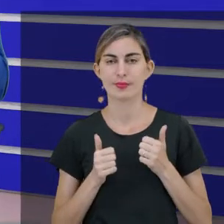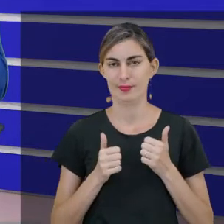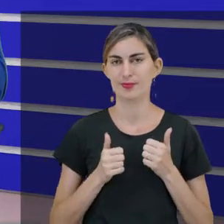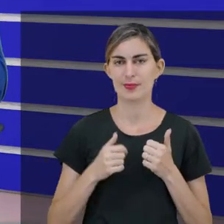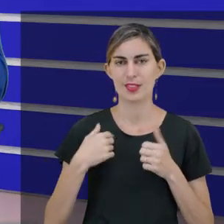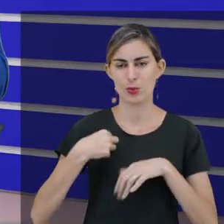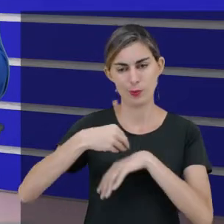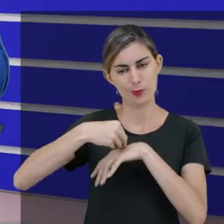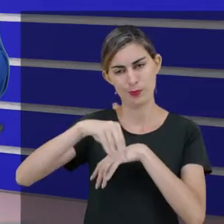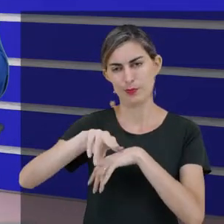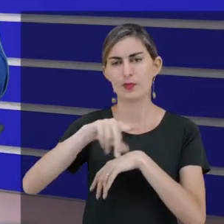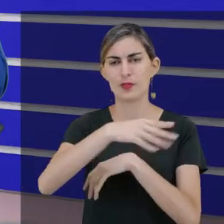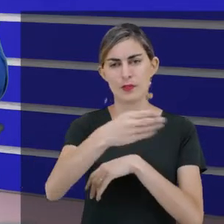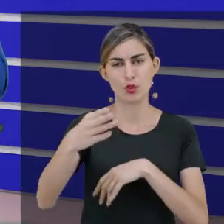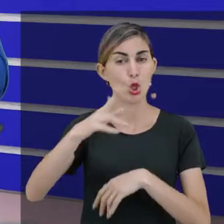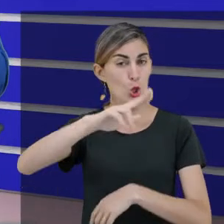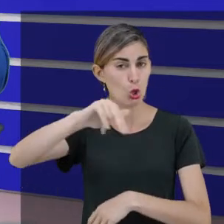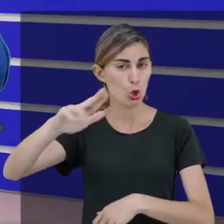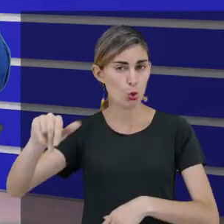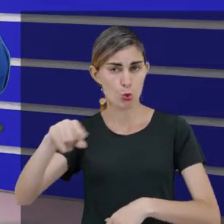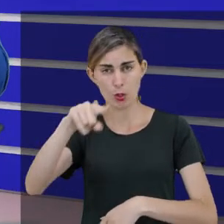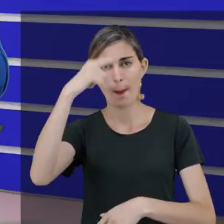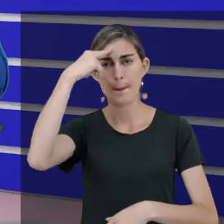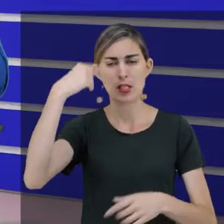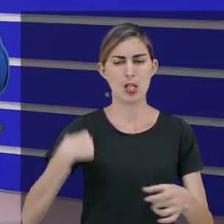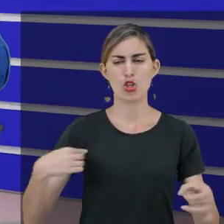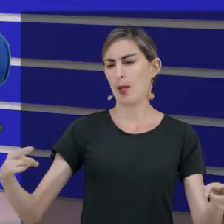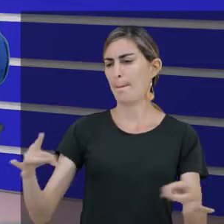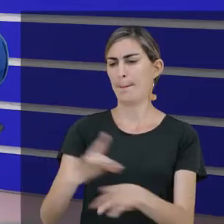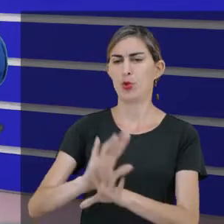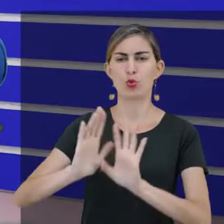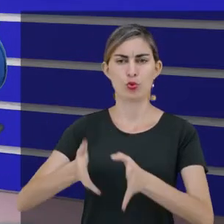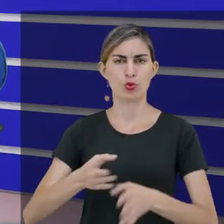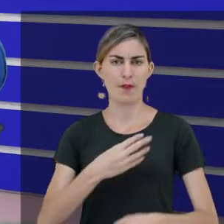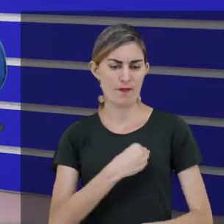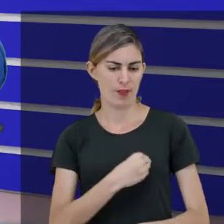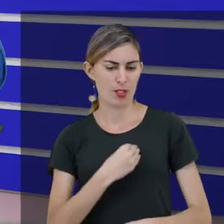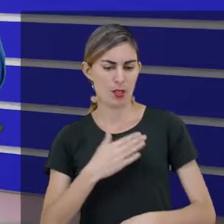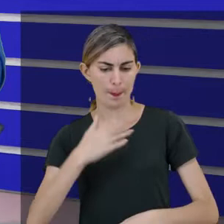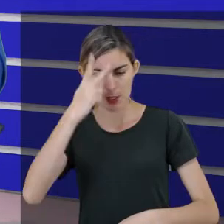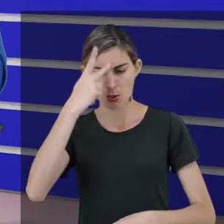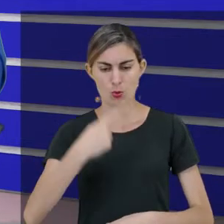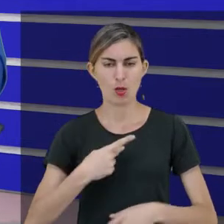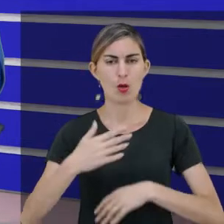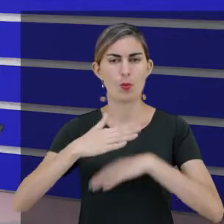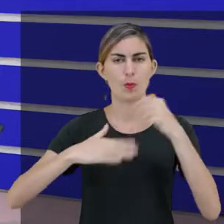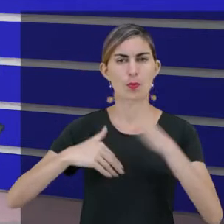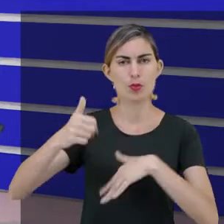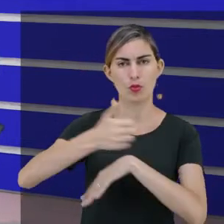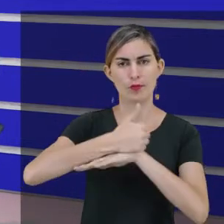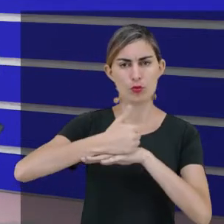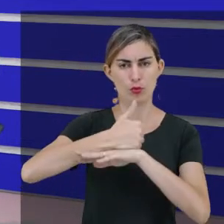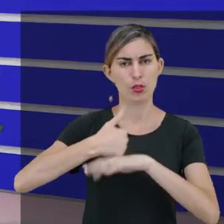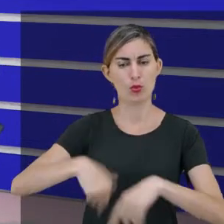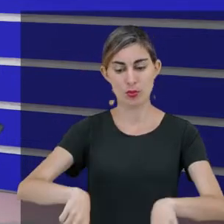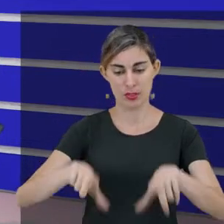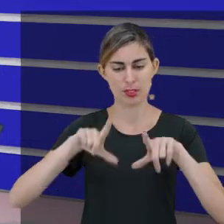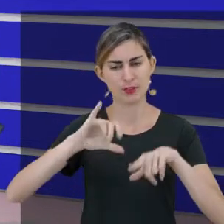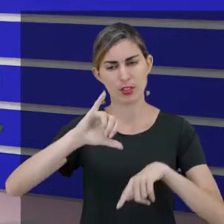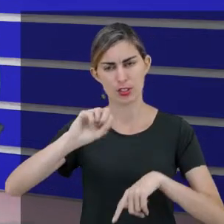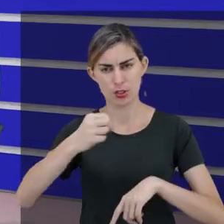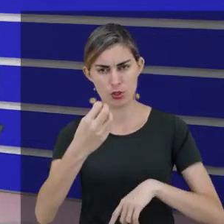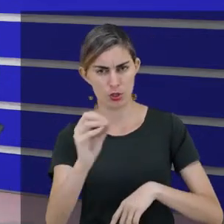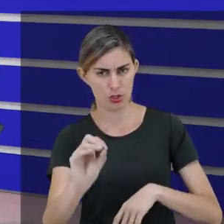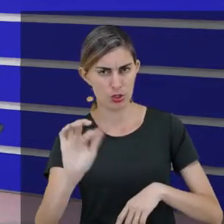que eu vou deixar aqui para vocês. Nunca se acomode, seja na sua vida pessoal, seja na sua vida profissional. Eu digo que essa certificação ISO ela não